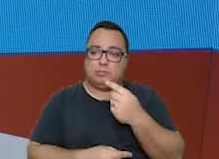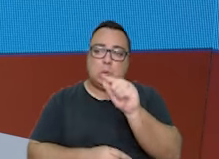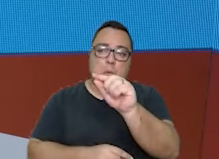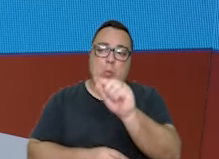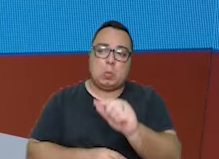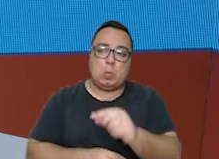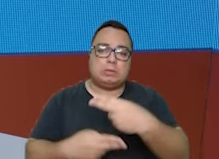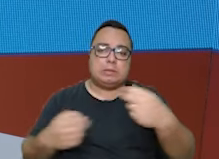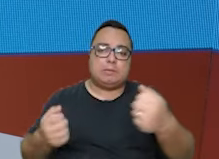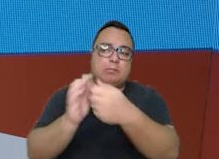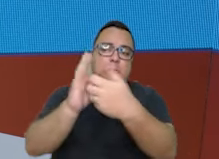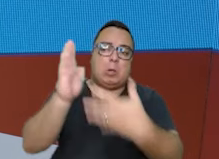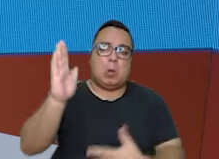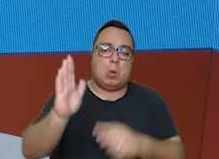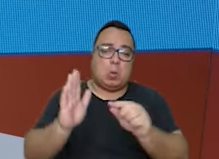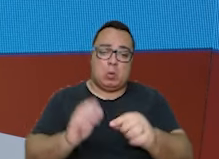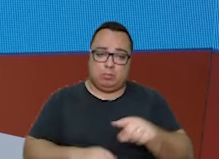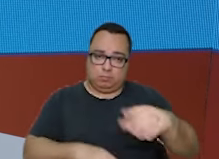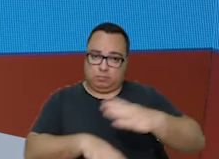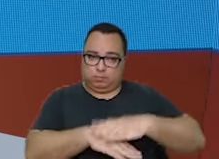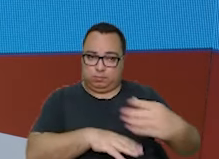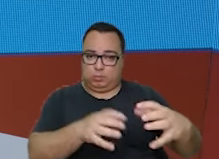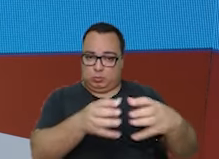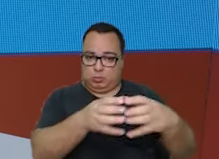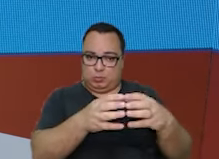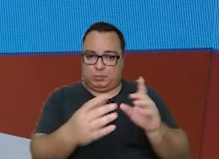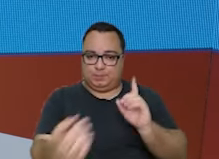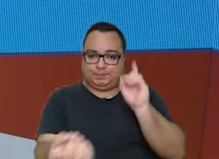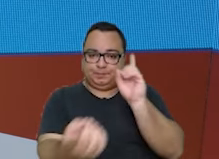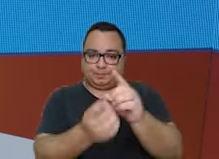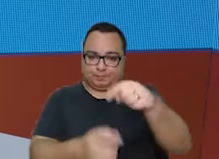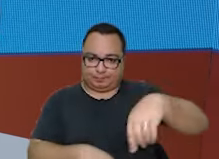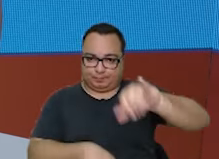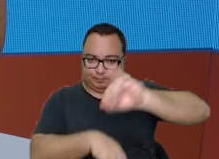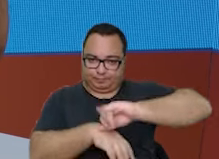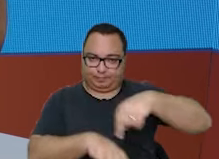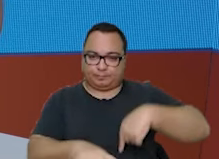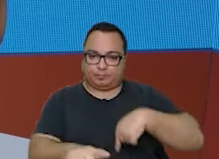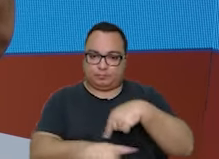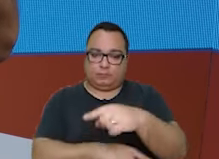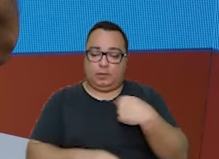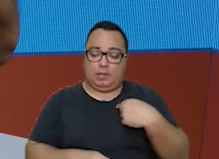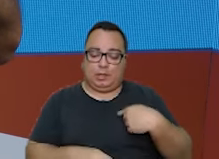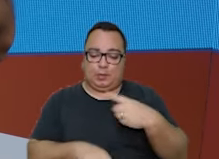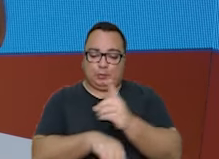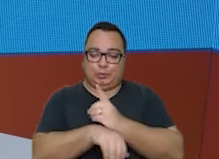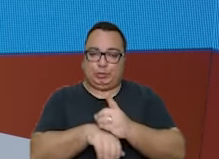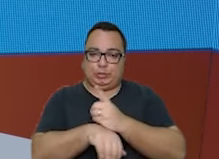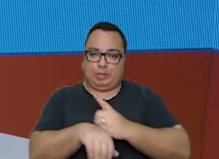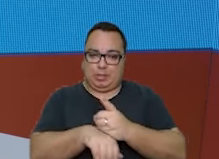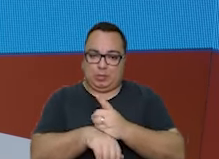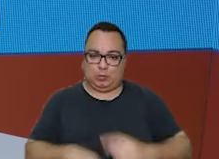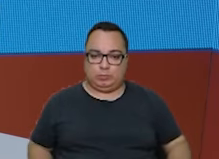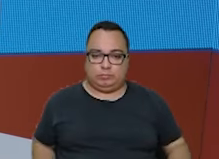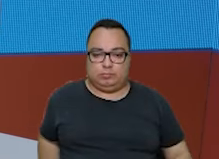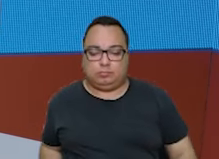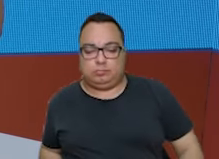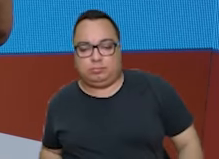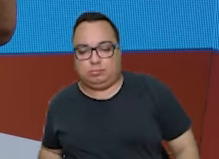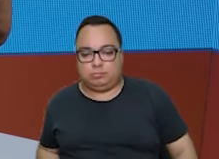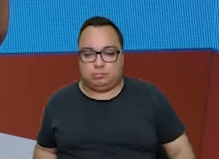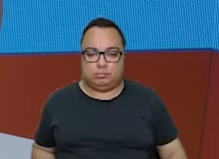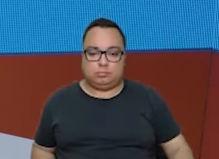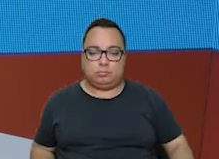trabalha numa equipe de atendimento presencial numa Regional Nossa eu trabalho com com soluções que também são digitais né